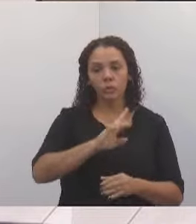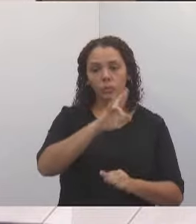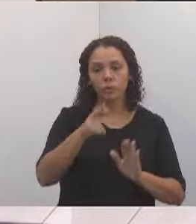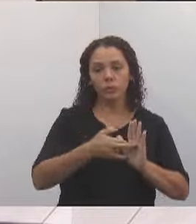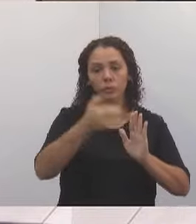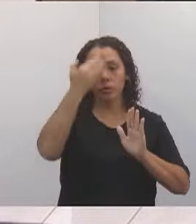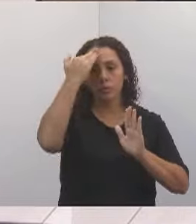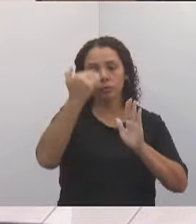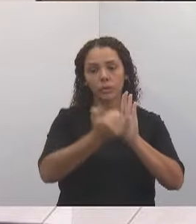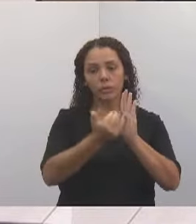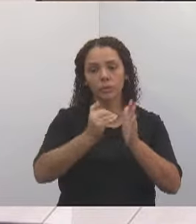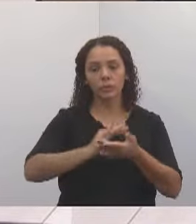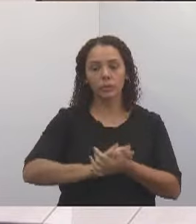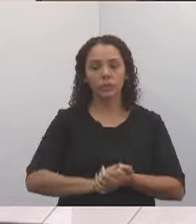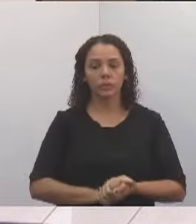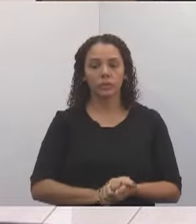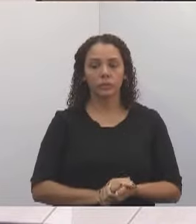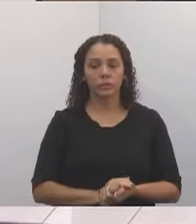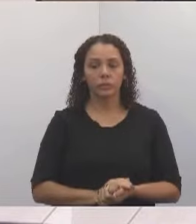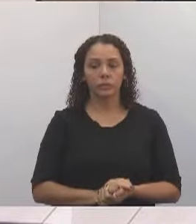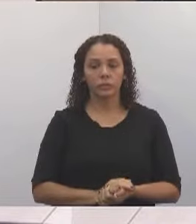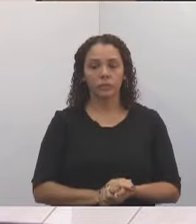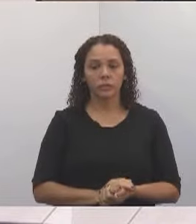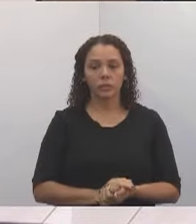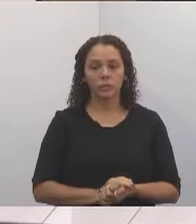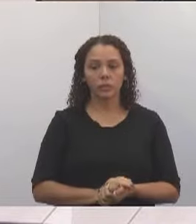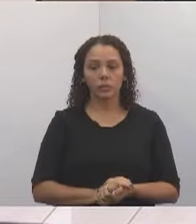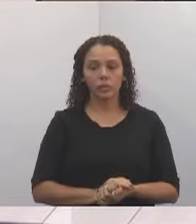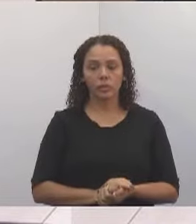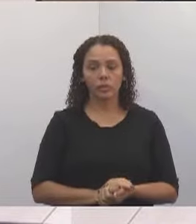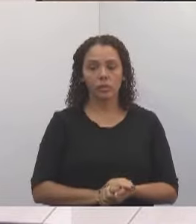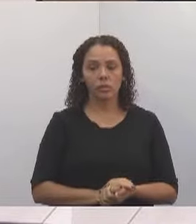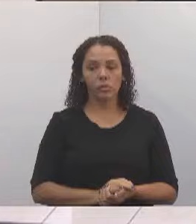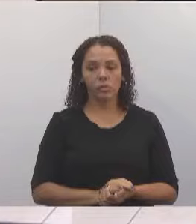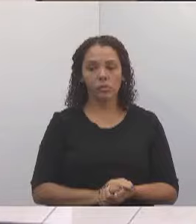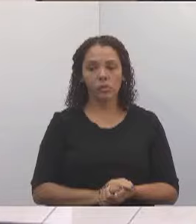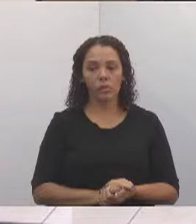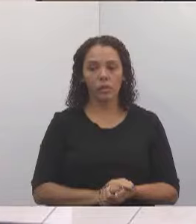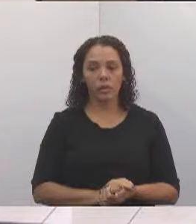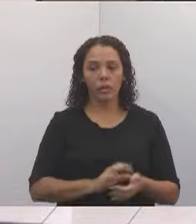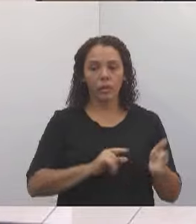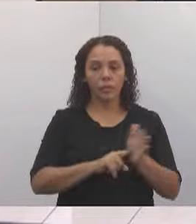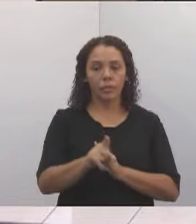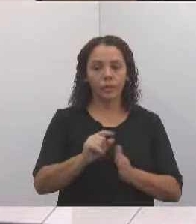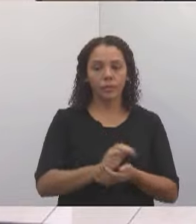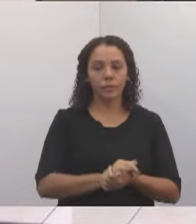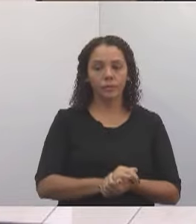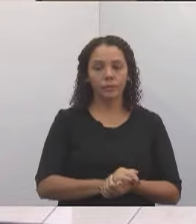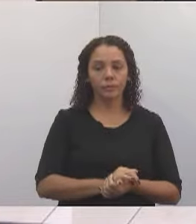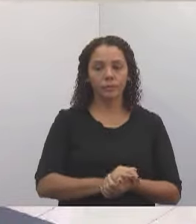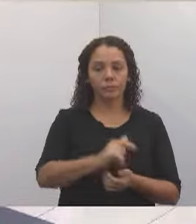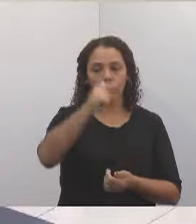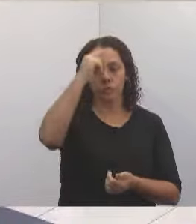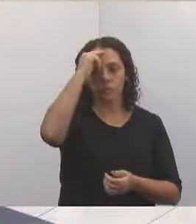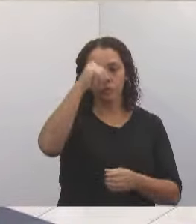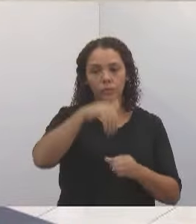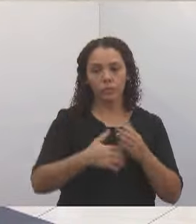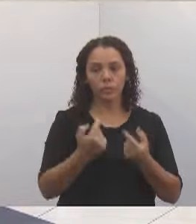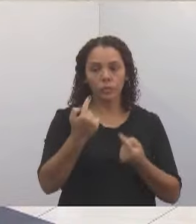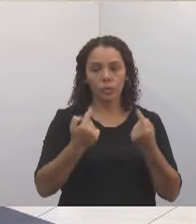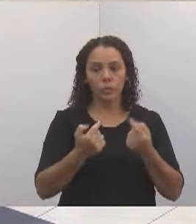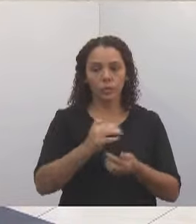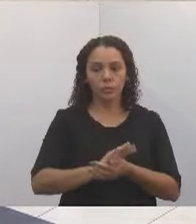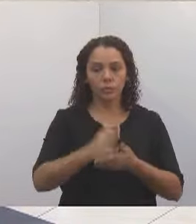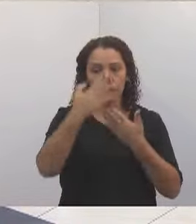regimental. Como voto, vereador Luiz Flávio. Olha, eu quero